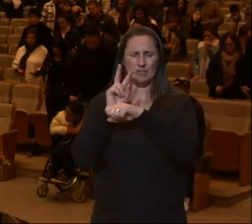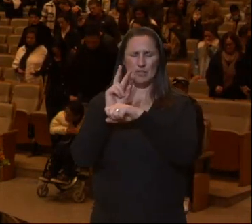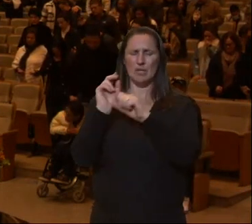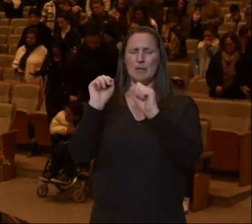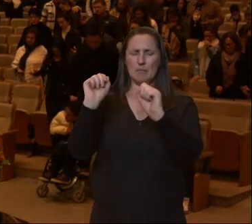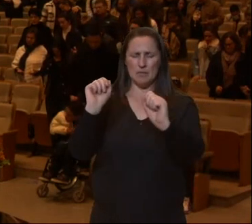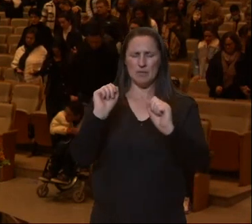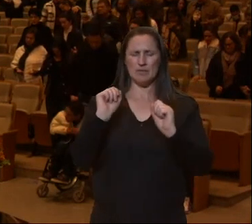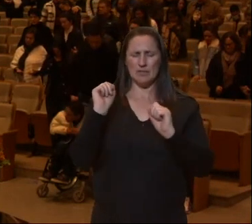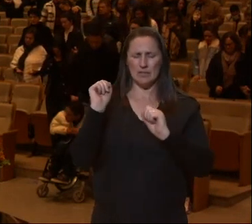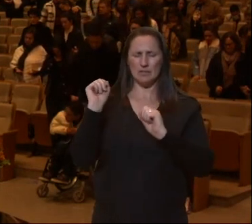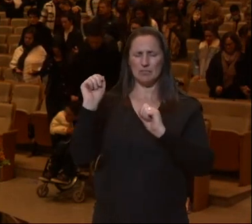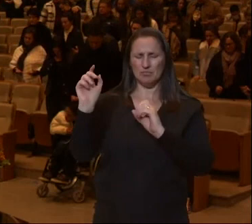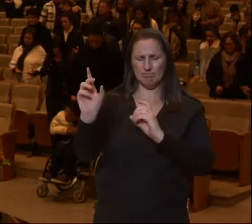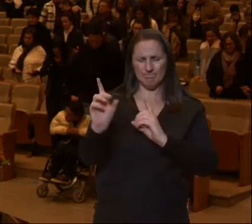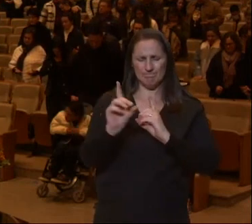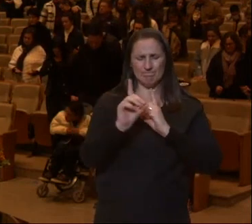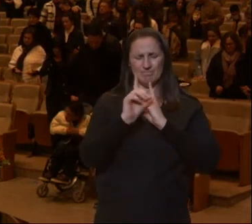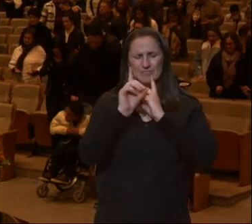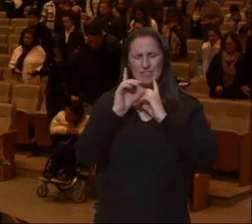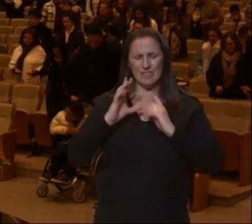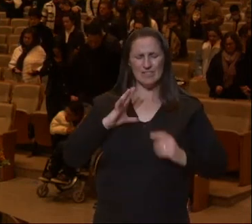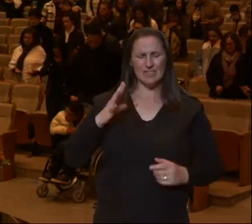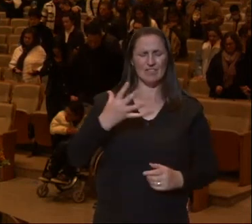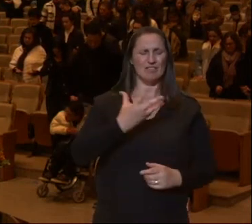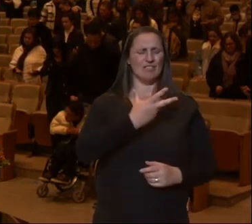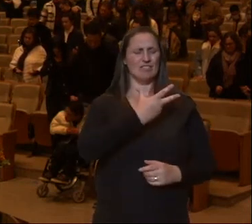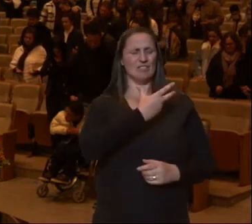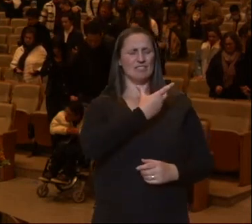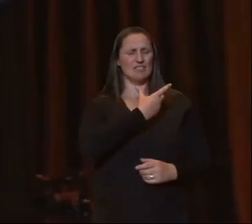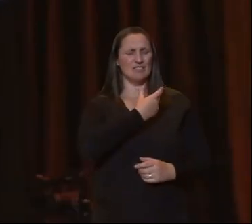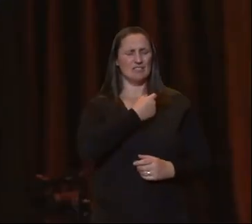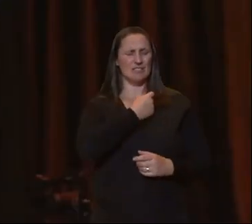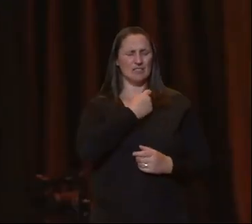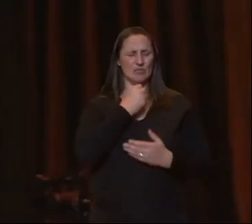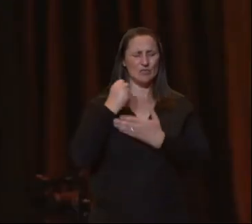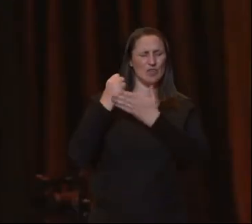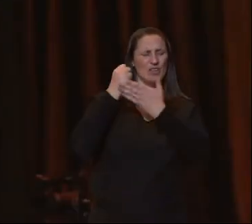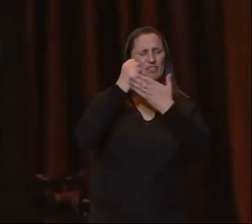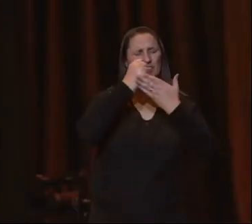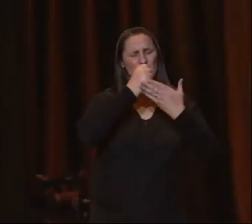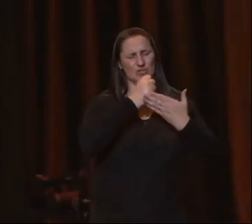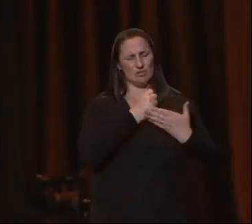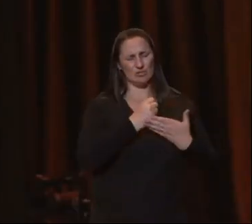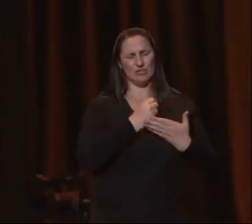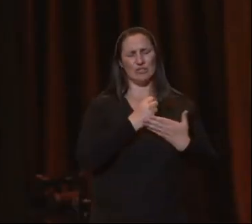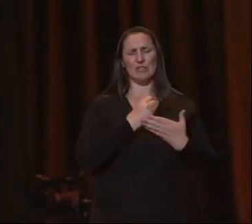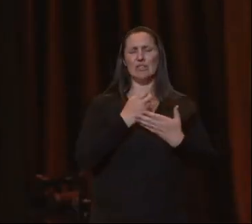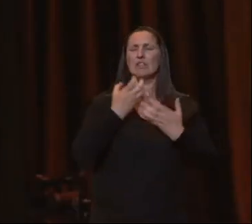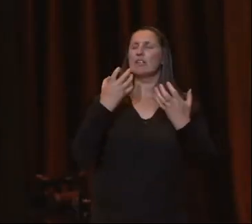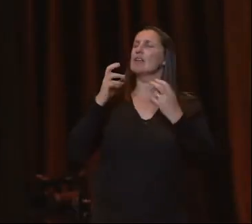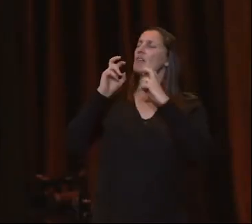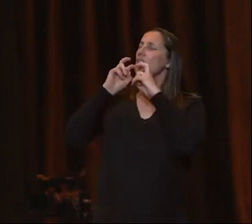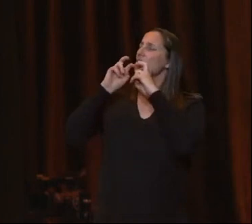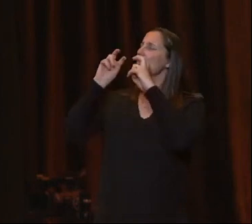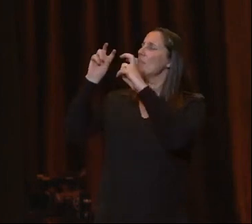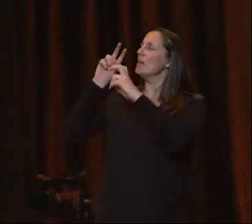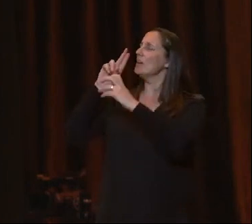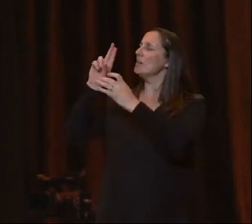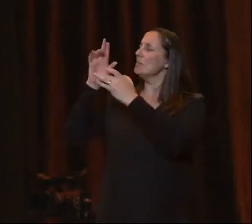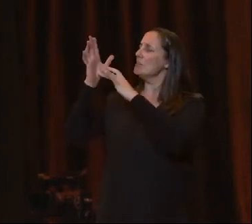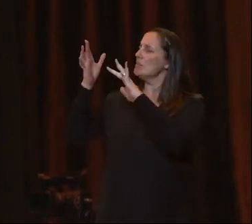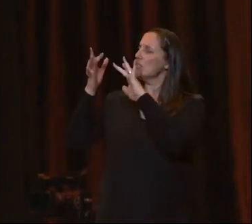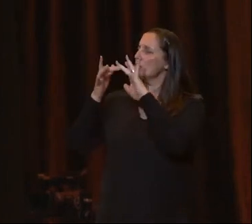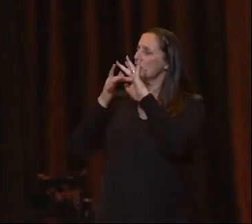Podemos encontrar resgate no Senhor. Eu quero clamar, Pai, em nome de Jesus, que